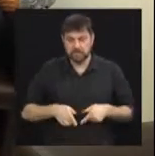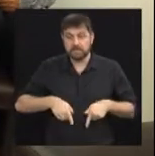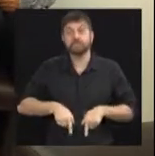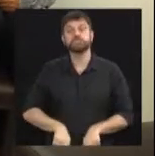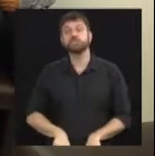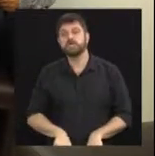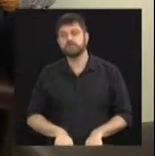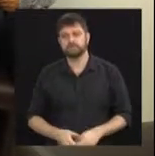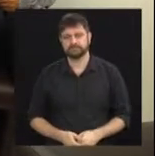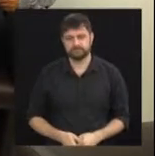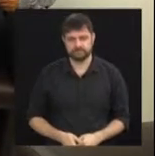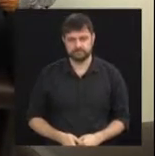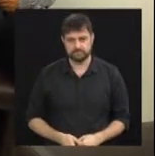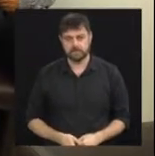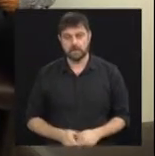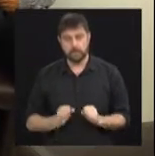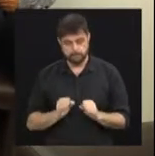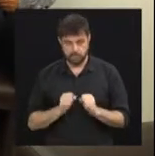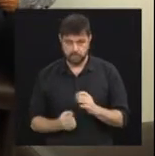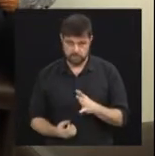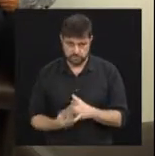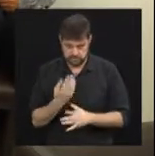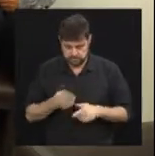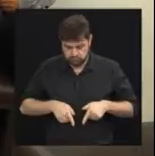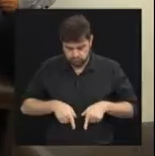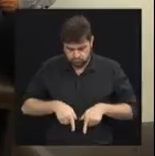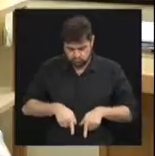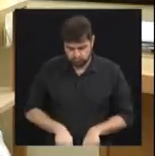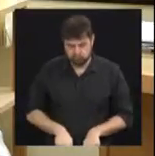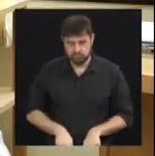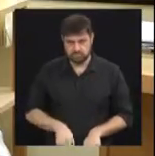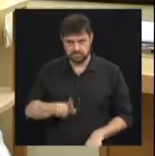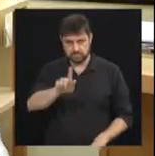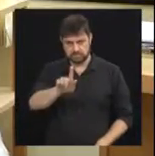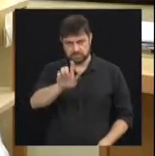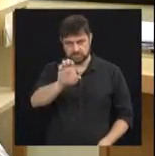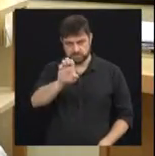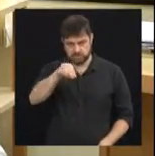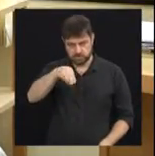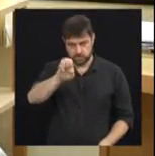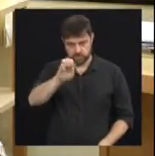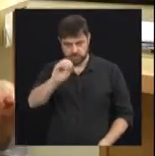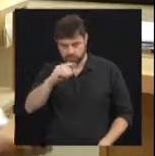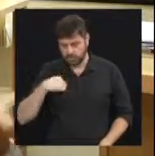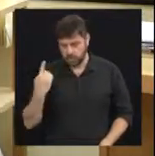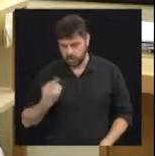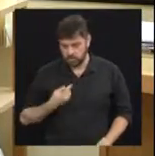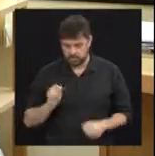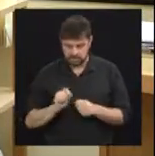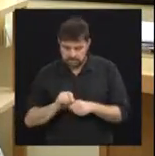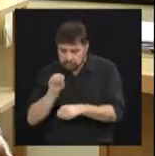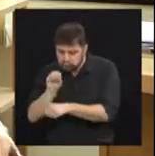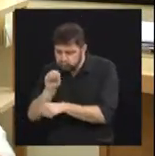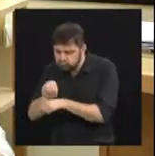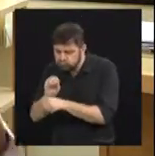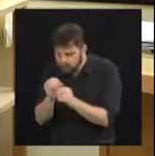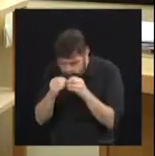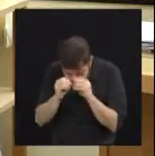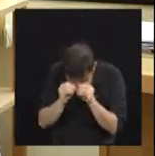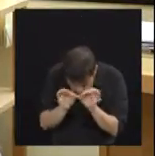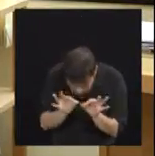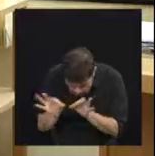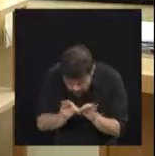gêmeos? No caso de gemelaridade, ou seja, de gêmeos, quando nós transferimos, após um tratamento de fertilização in